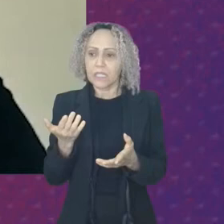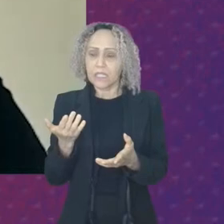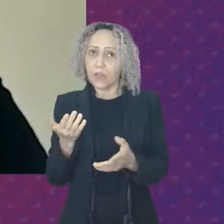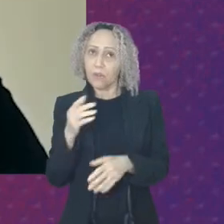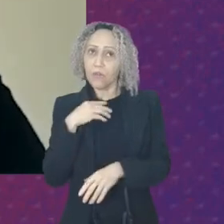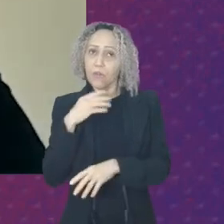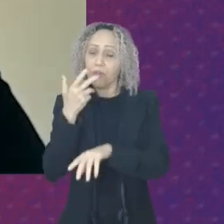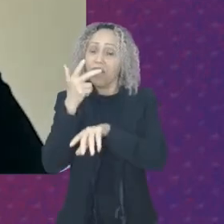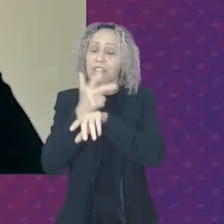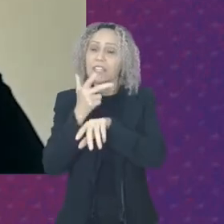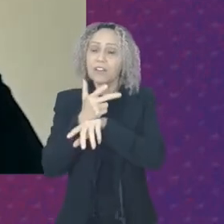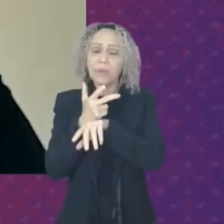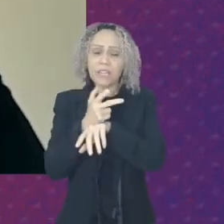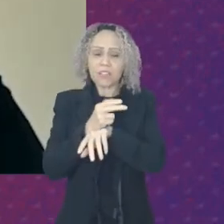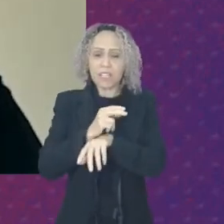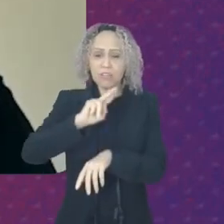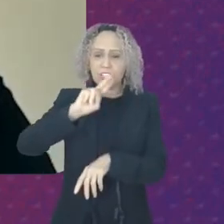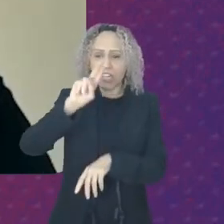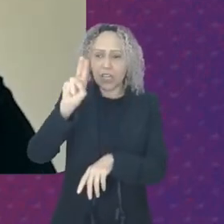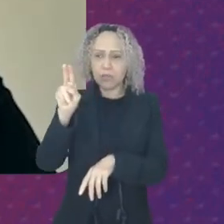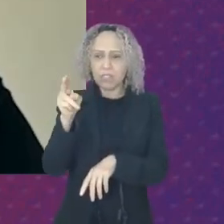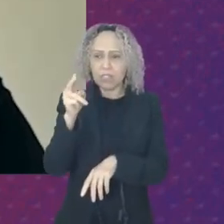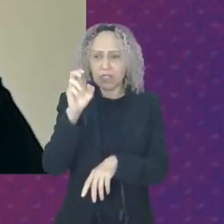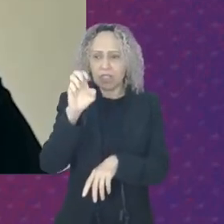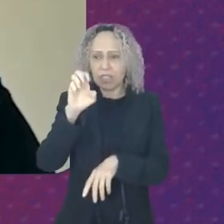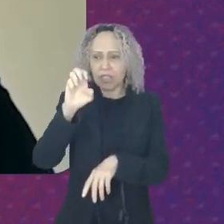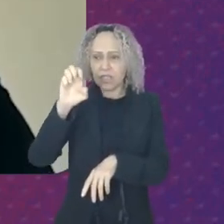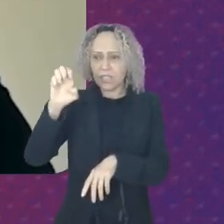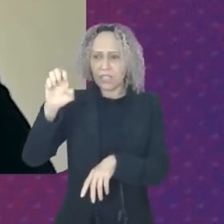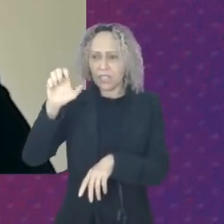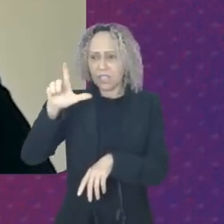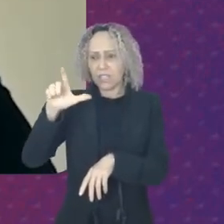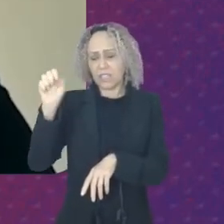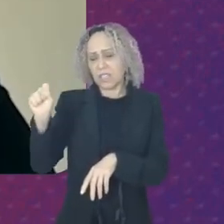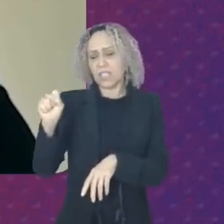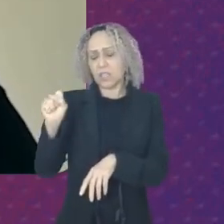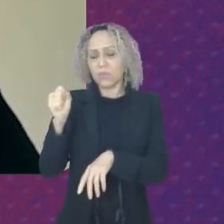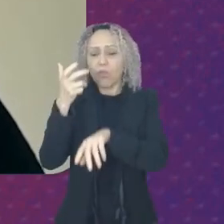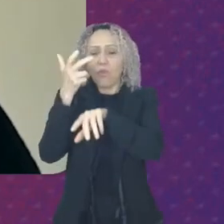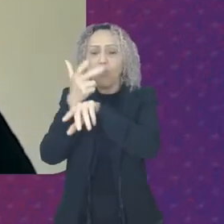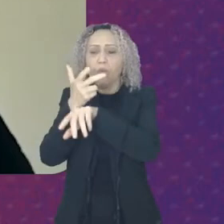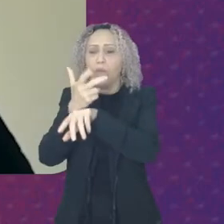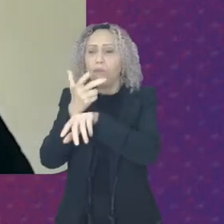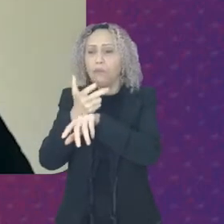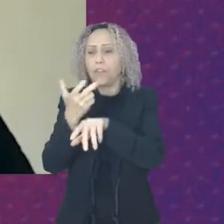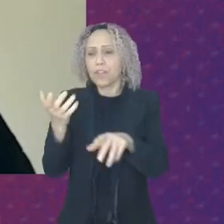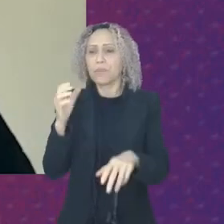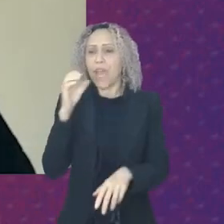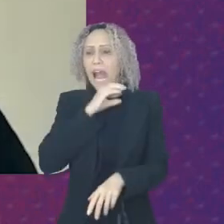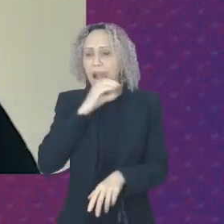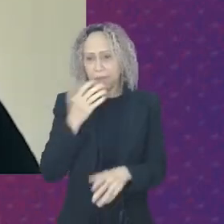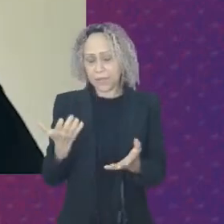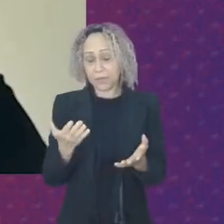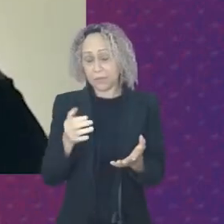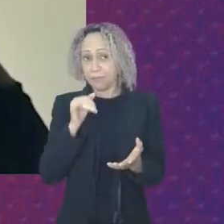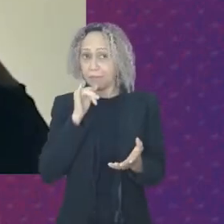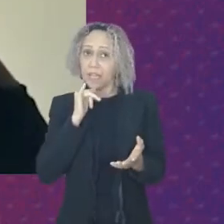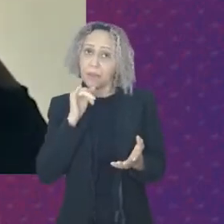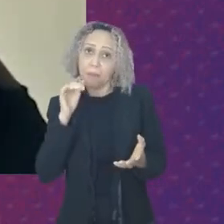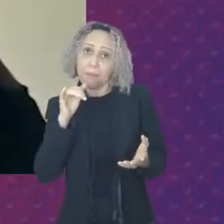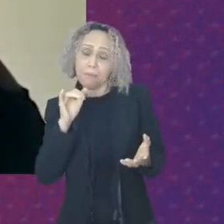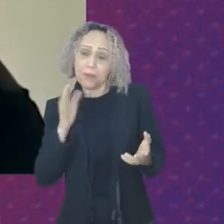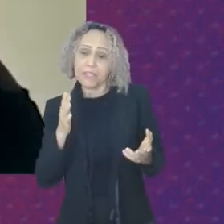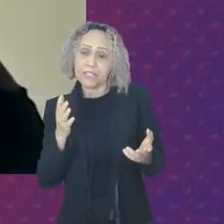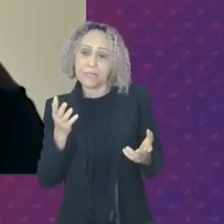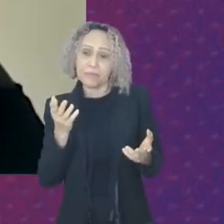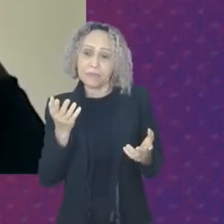muitas cidades, possivelmente seja mais fácil chegar até o público uma postagem no seu Facebook, uma postagem